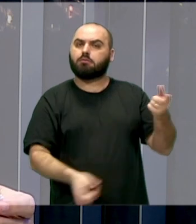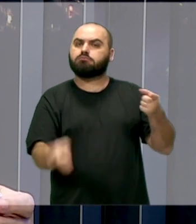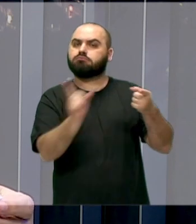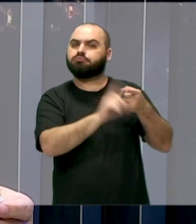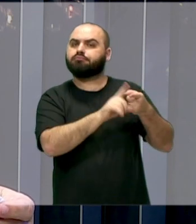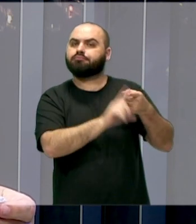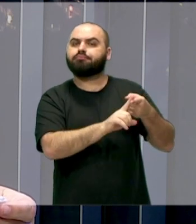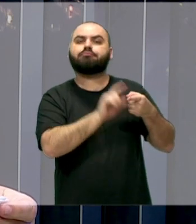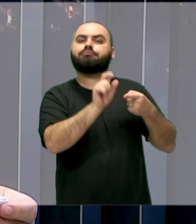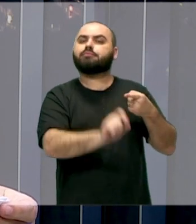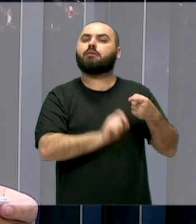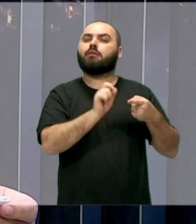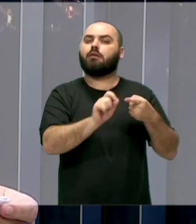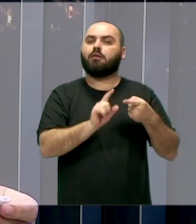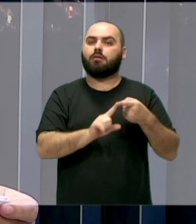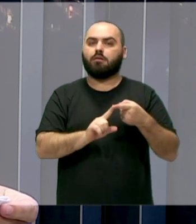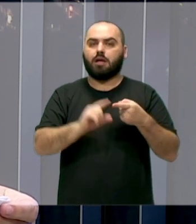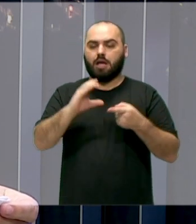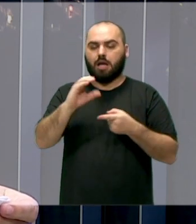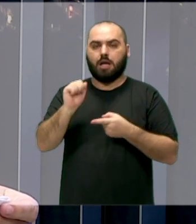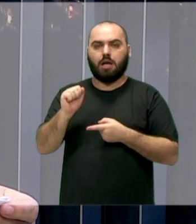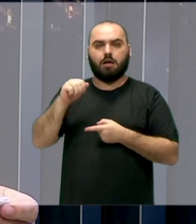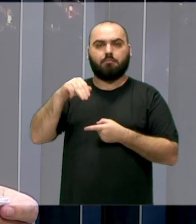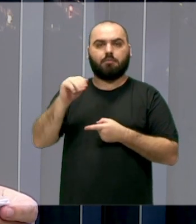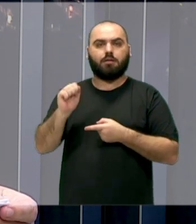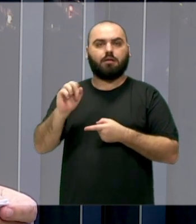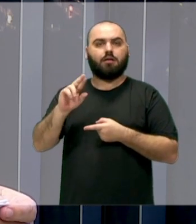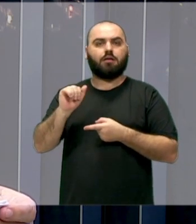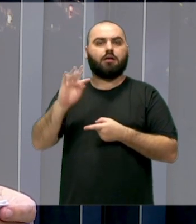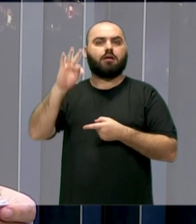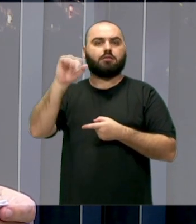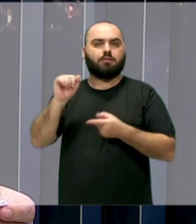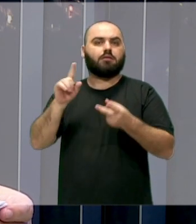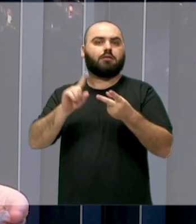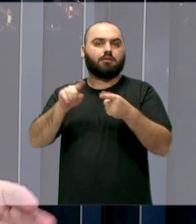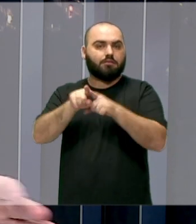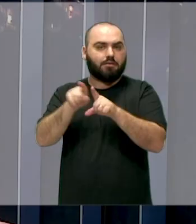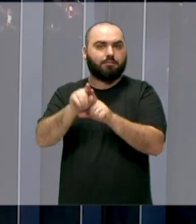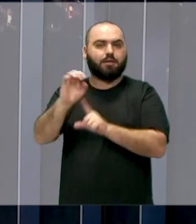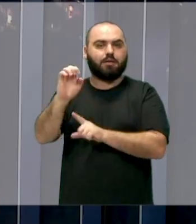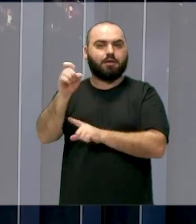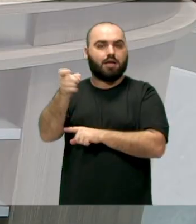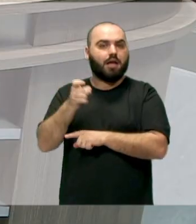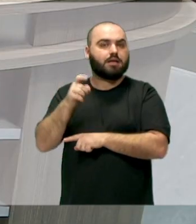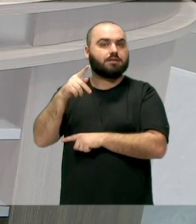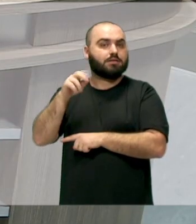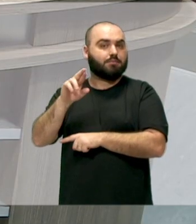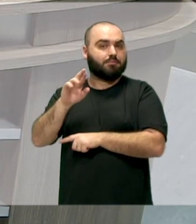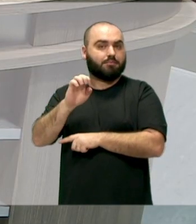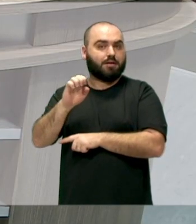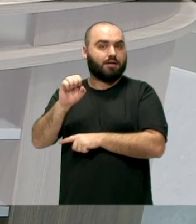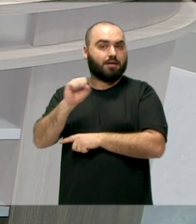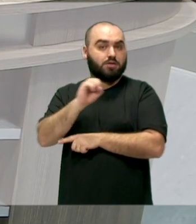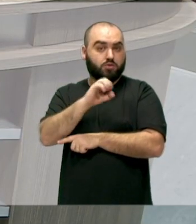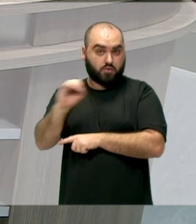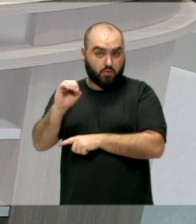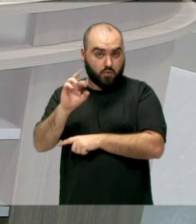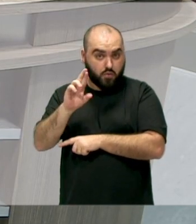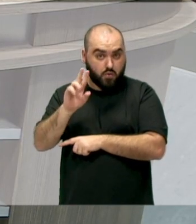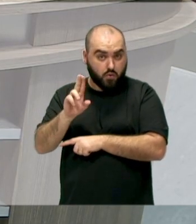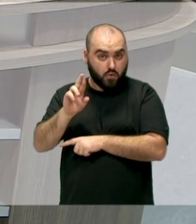né, com Camerata Florianópolis e Expresso Rural. Isso. Quer dizer, o Expresso Rural que é